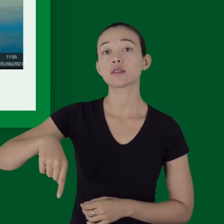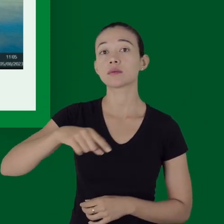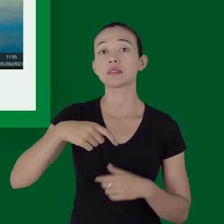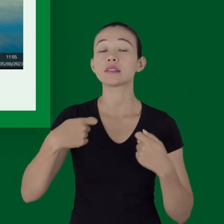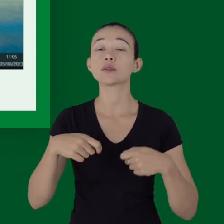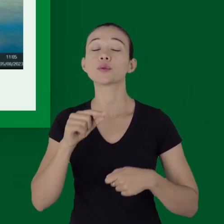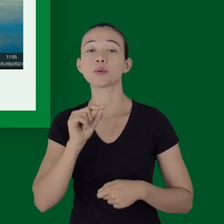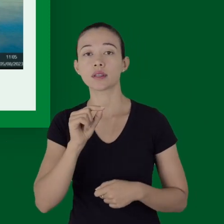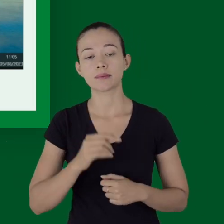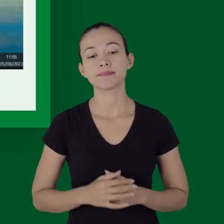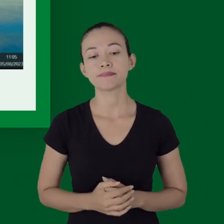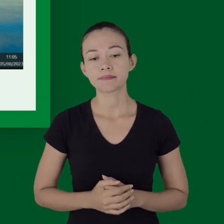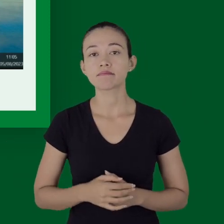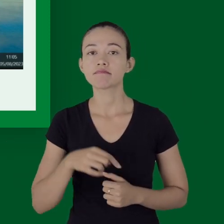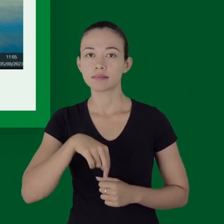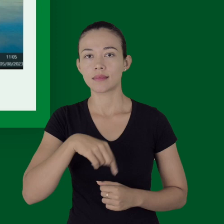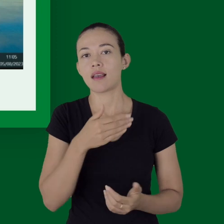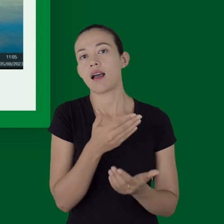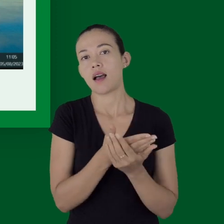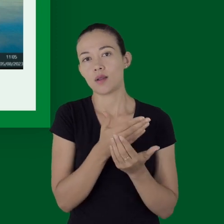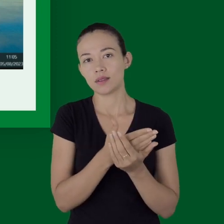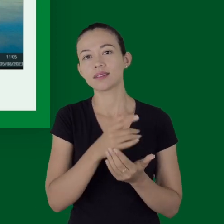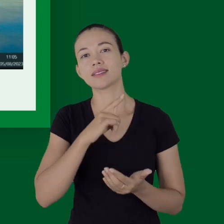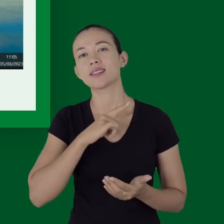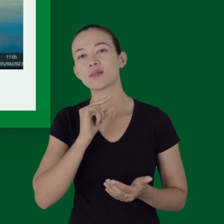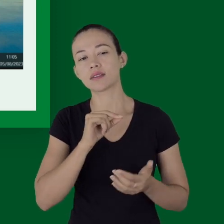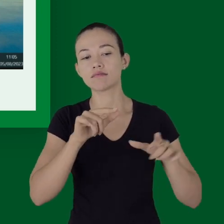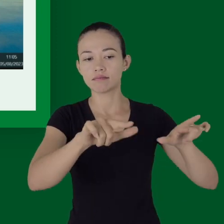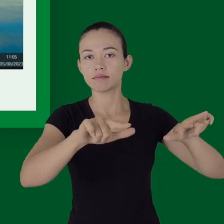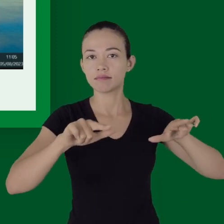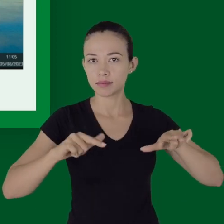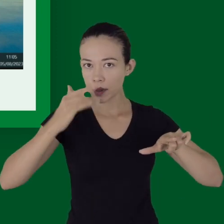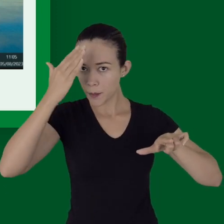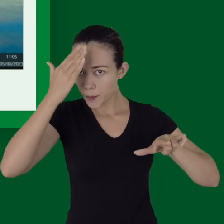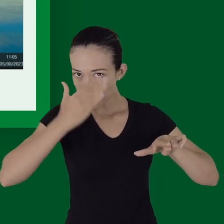quando der, porque a gente sempre dá o certificado da aula, né?